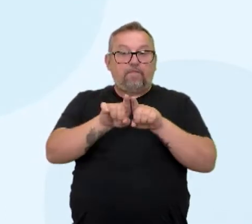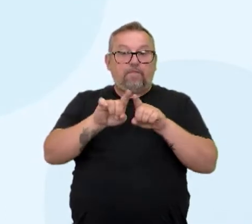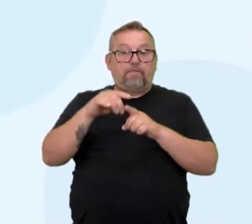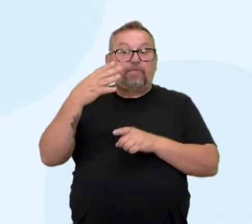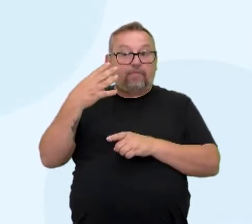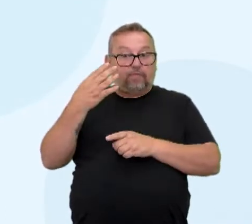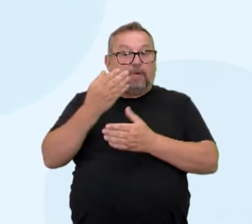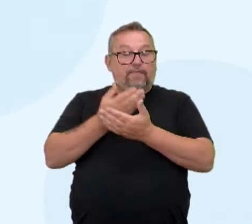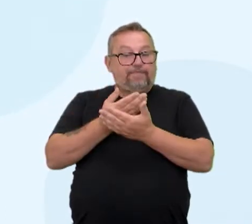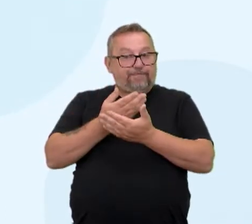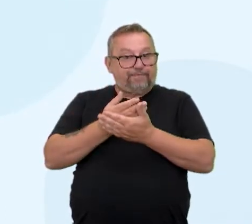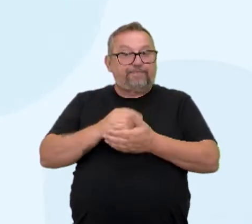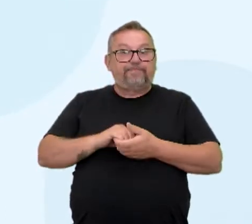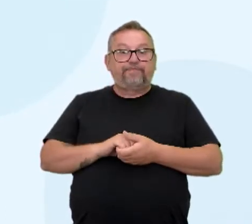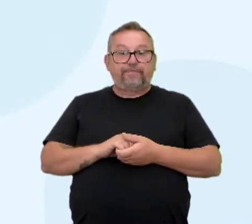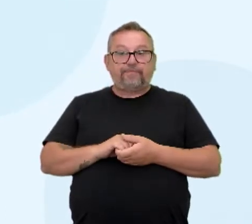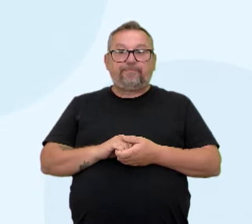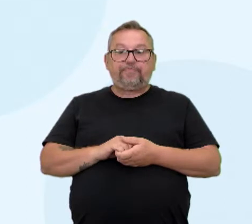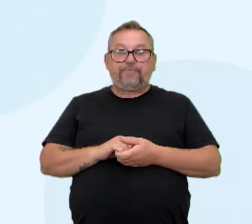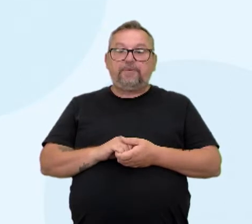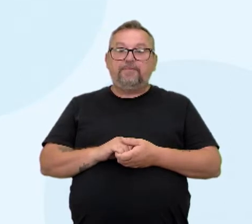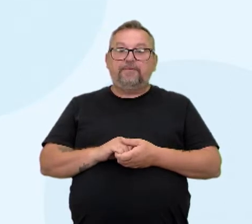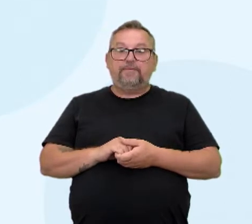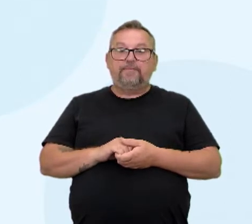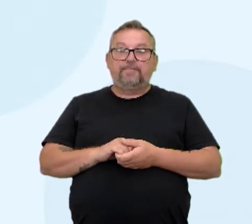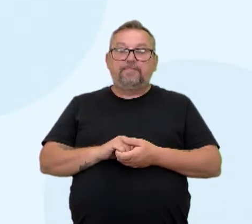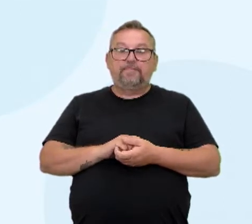4 aulas.